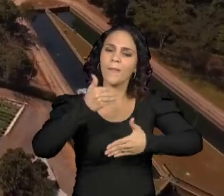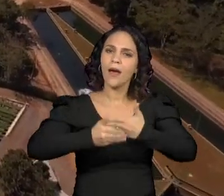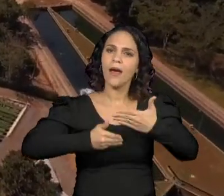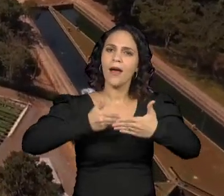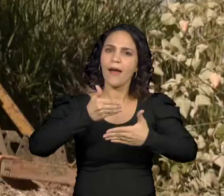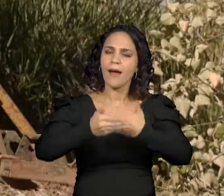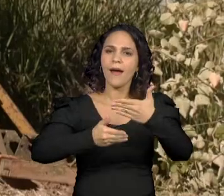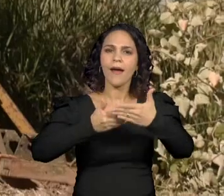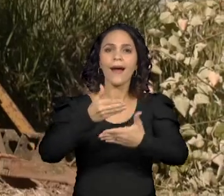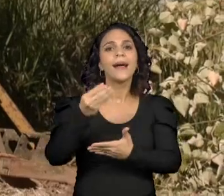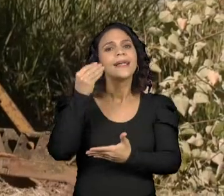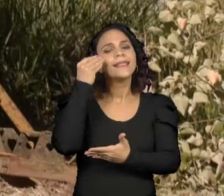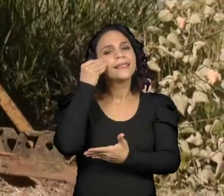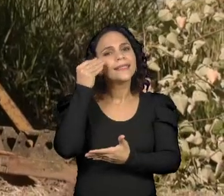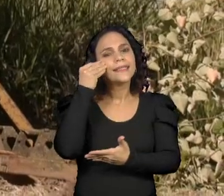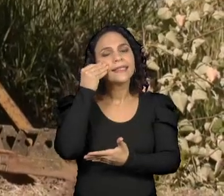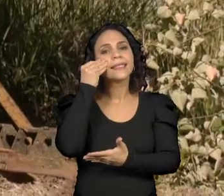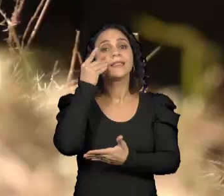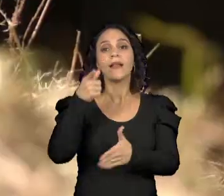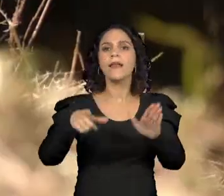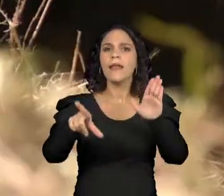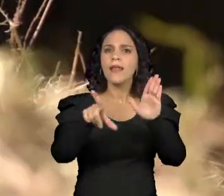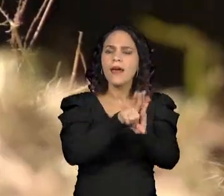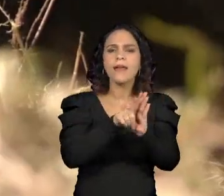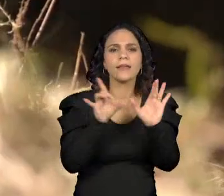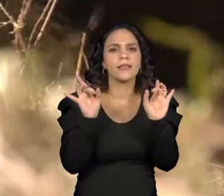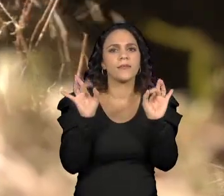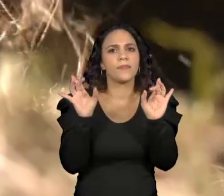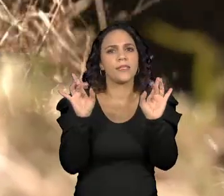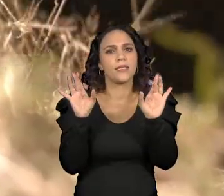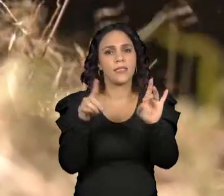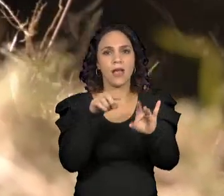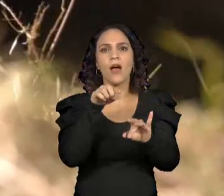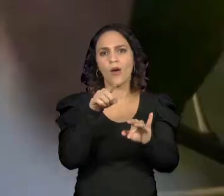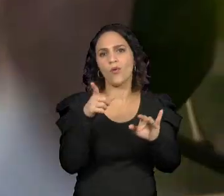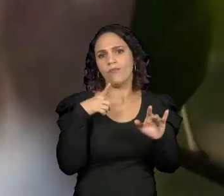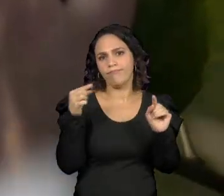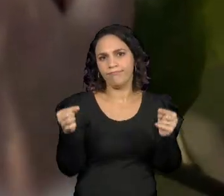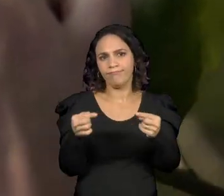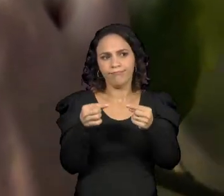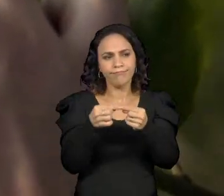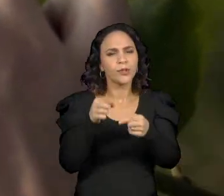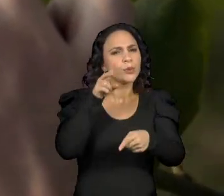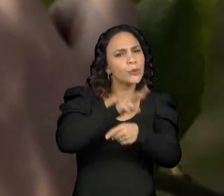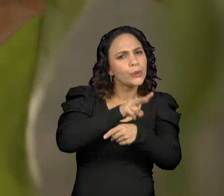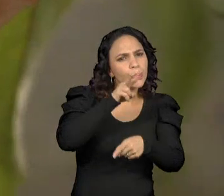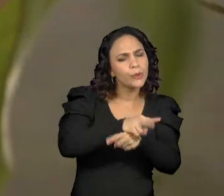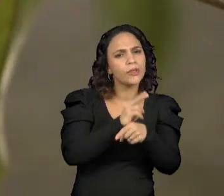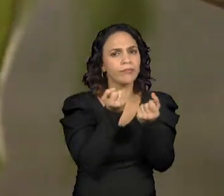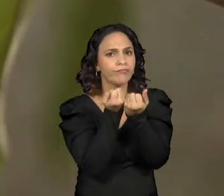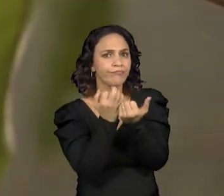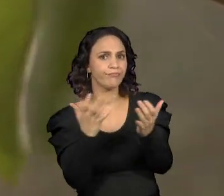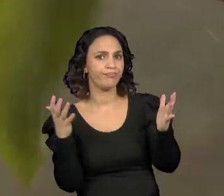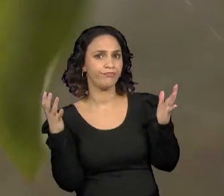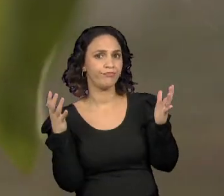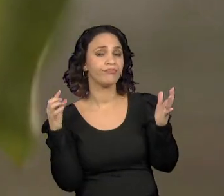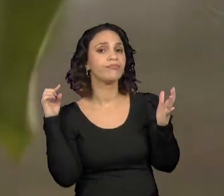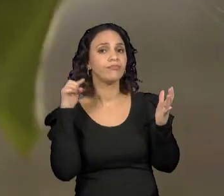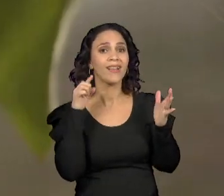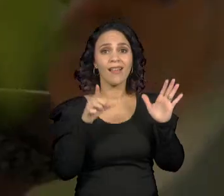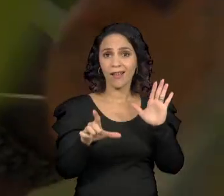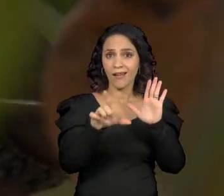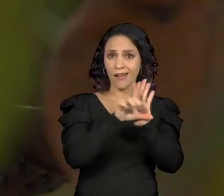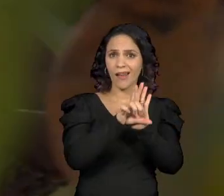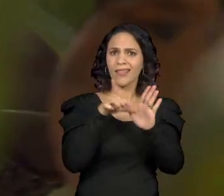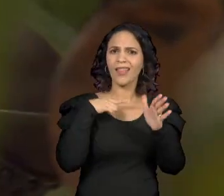para que o bioma tivesse uma lei especial, que é o que rege, né? E essa lei, ela define